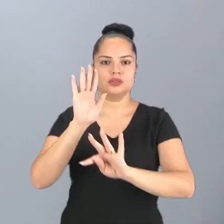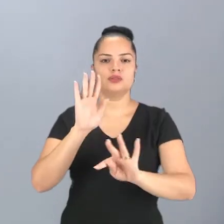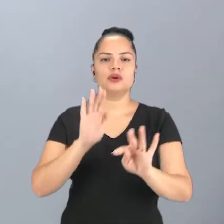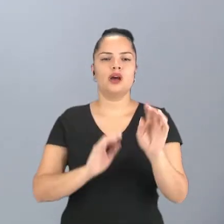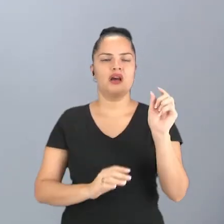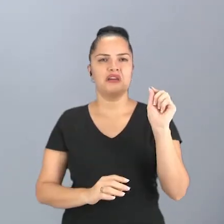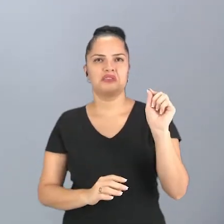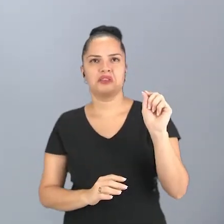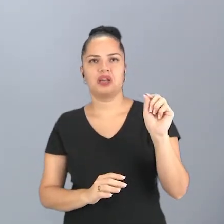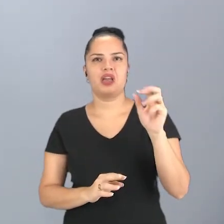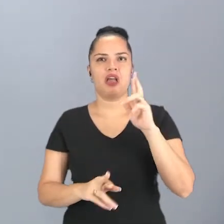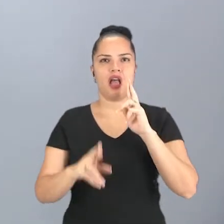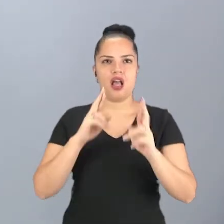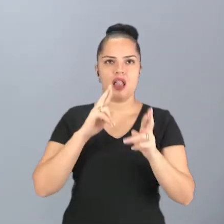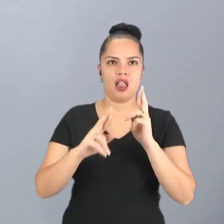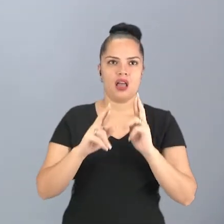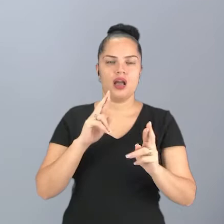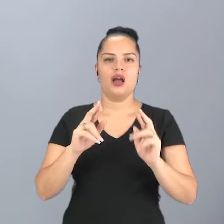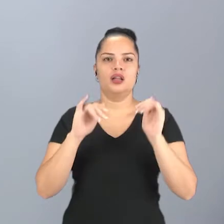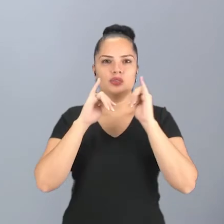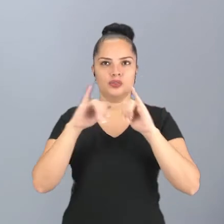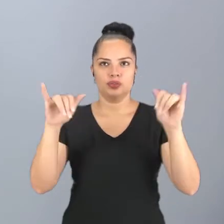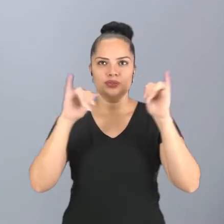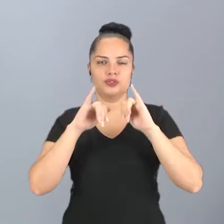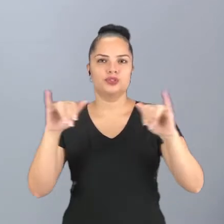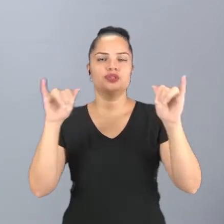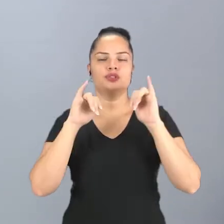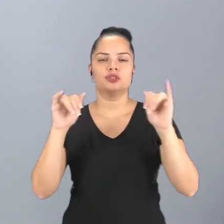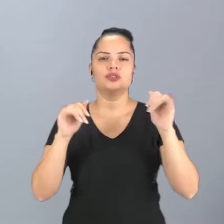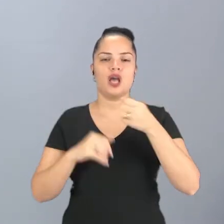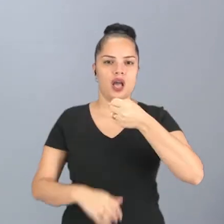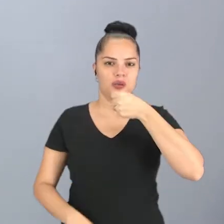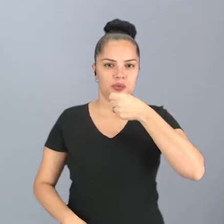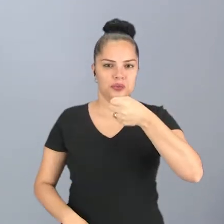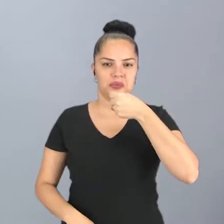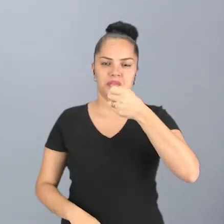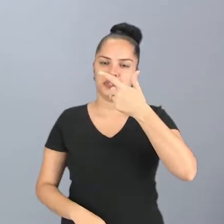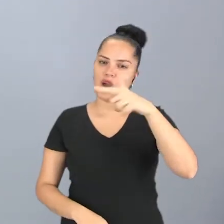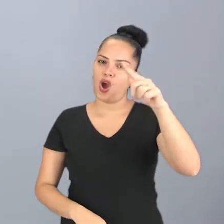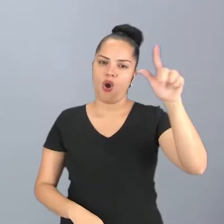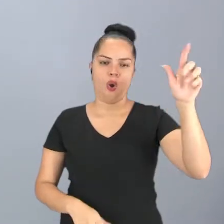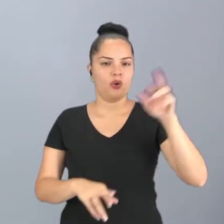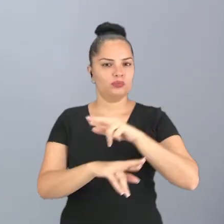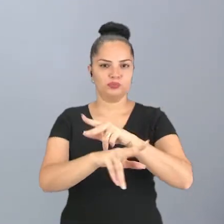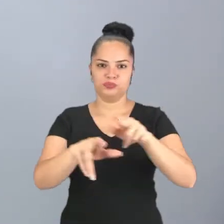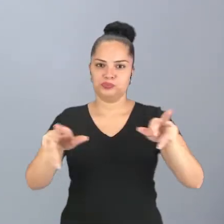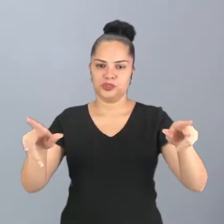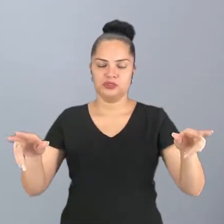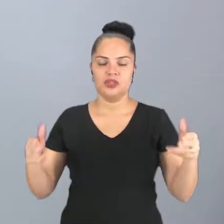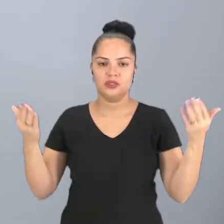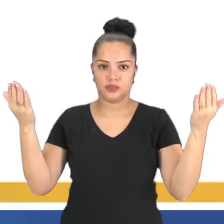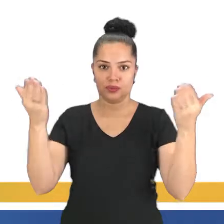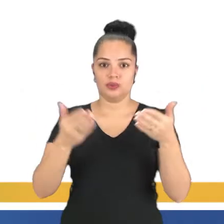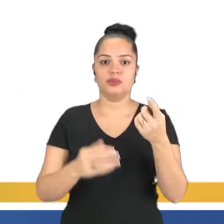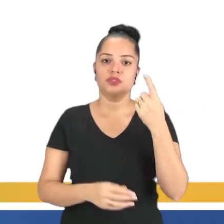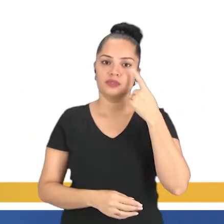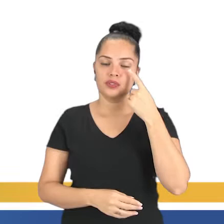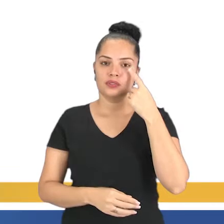causo, relato, notícia, reportagem, entre outros, não é? E hoje nós veremos o